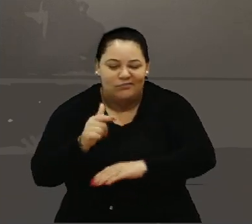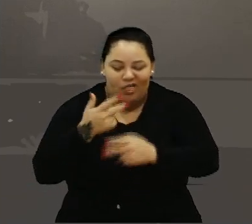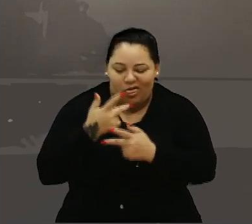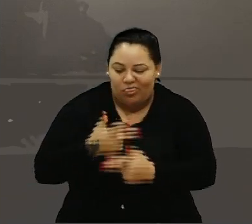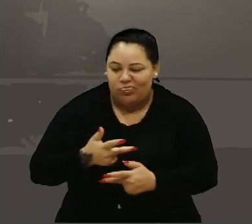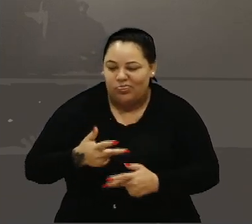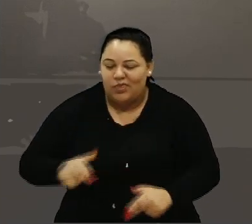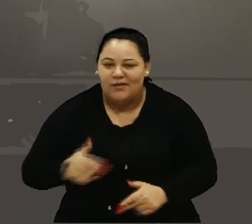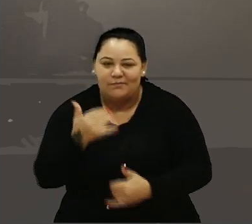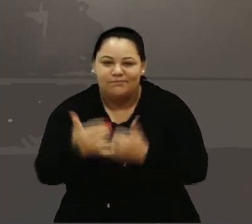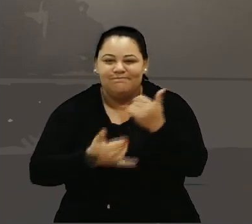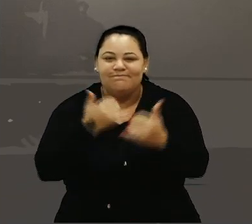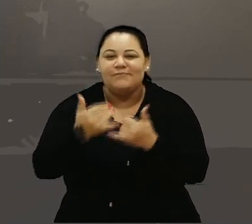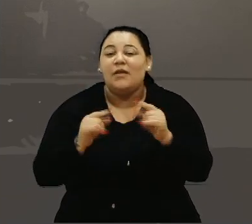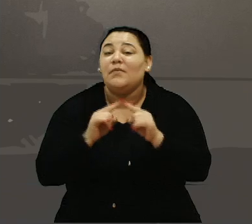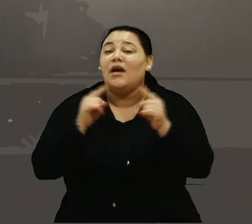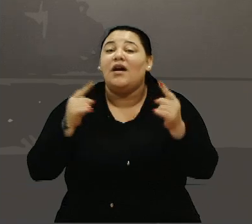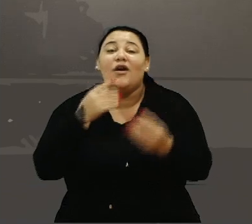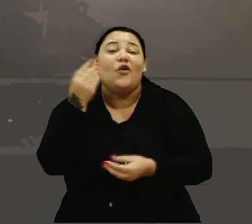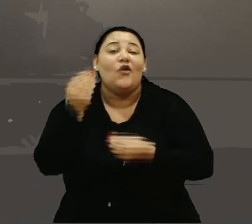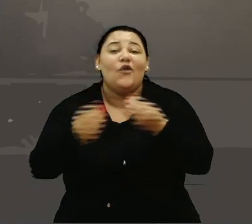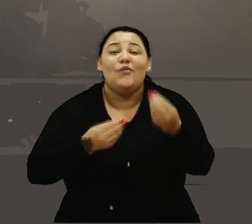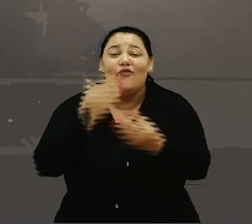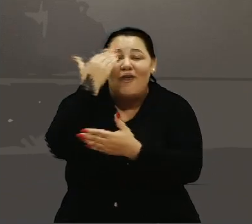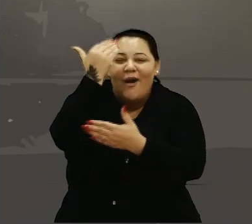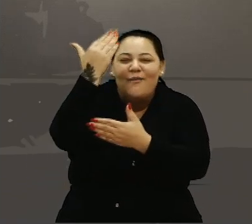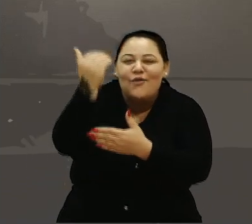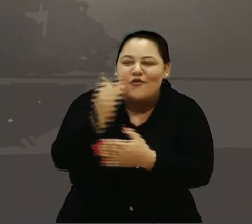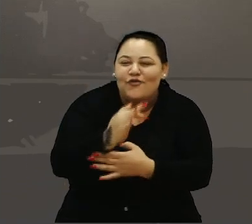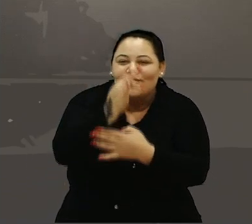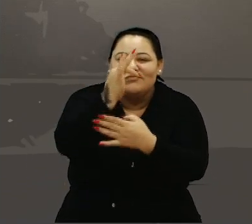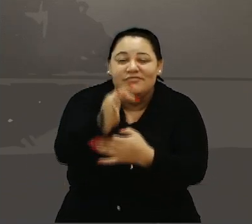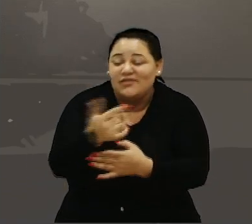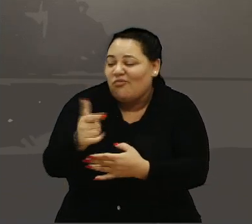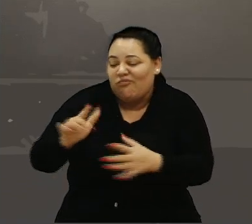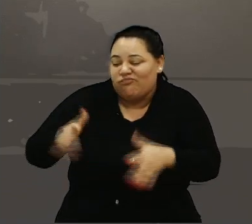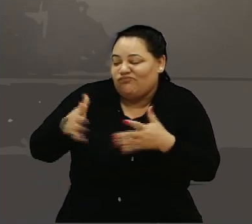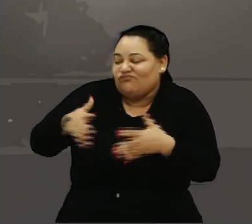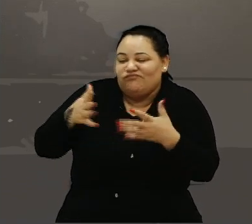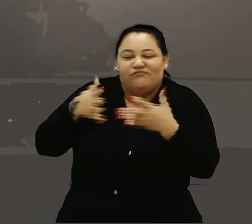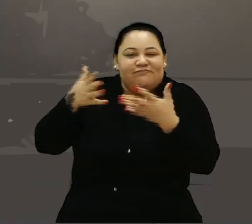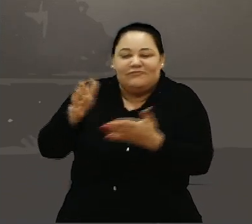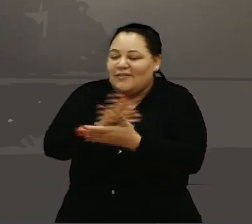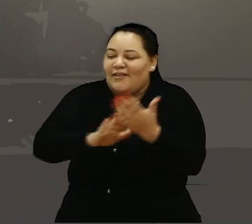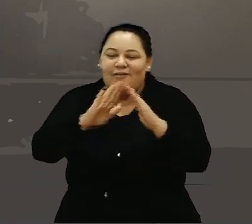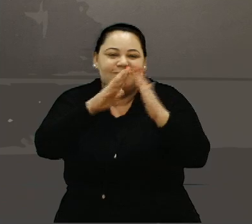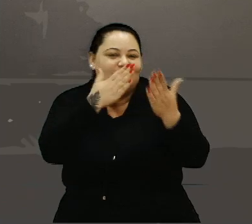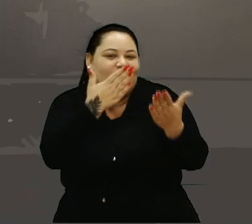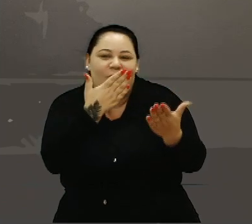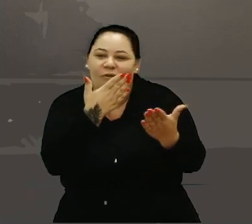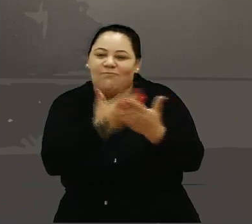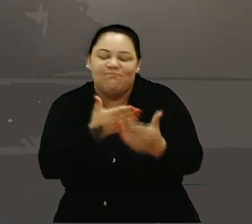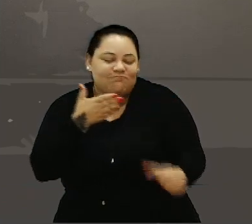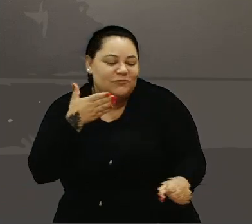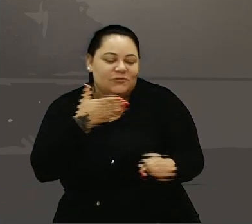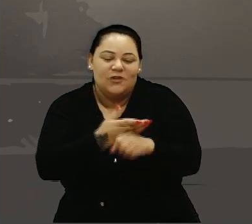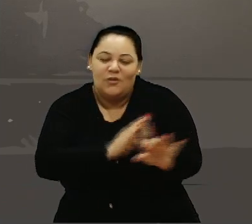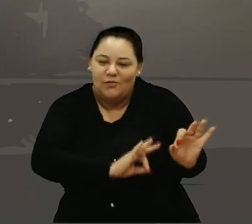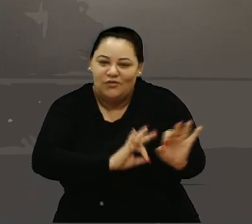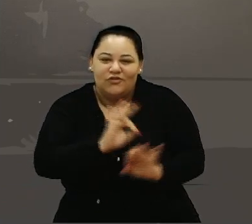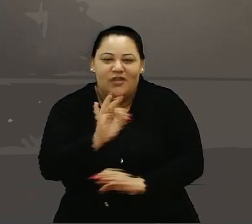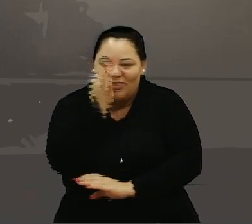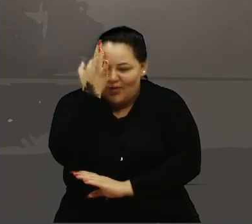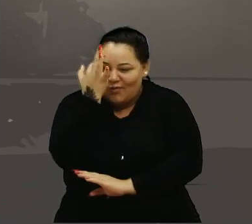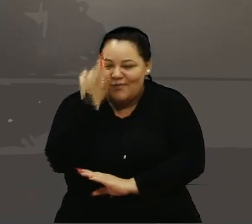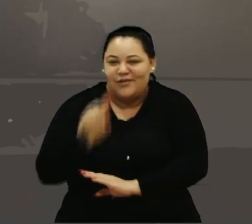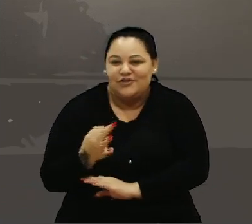bola. Mas como vai ser jogador sem campinho, incentivo nem escola? Quando entrei no projeto eu não entendia o que se planta, o que